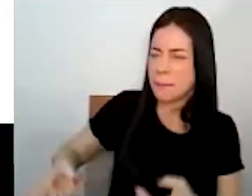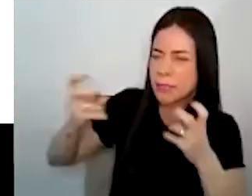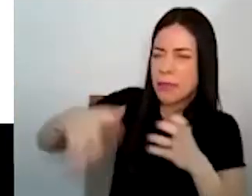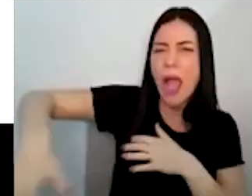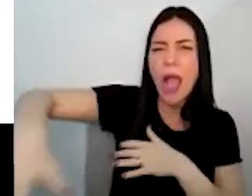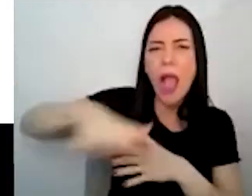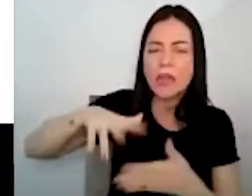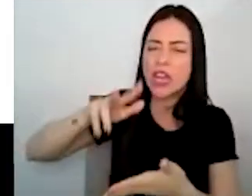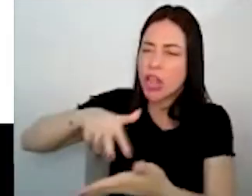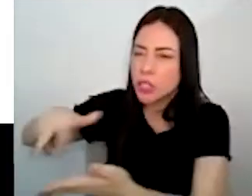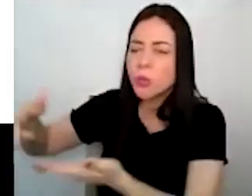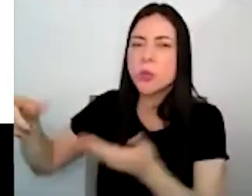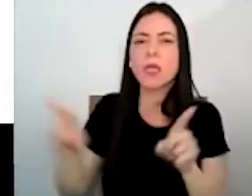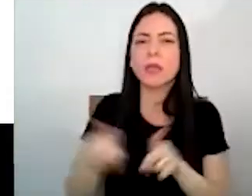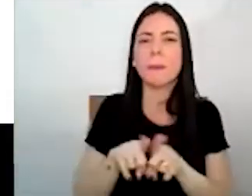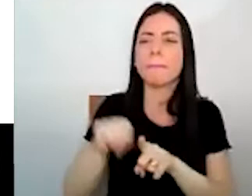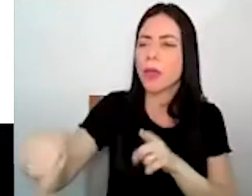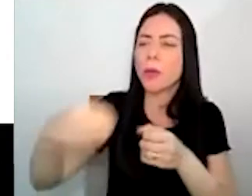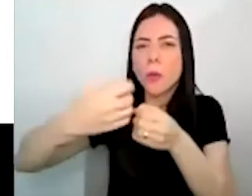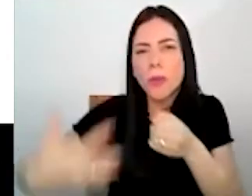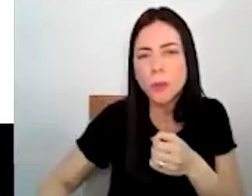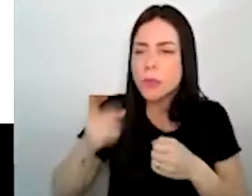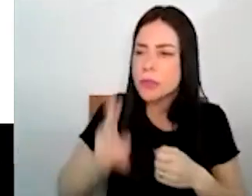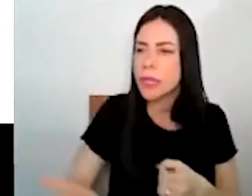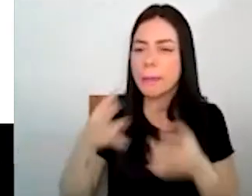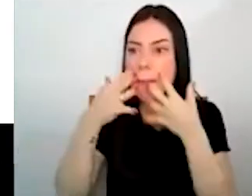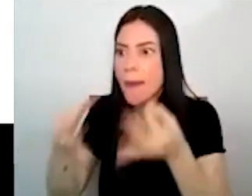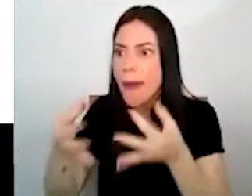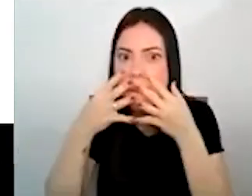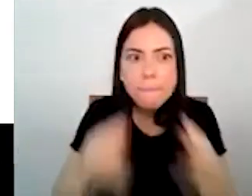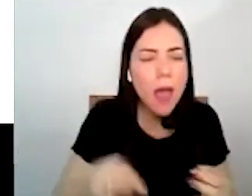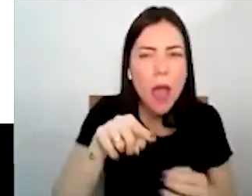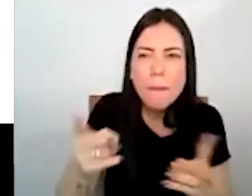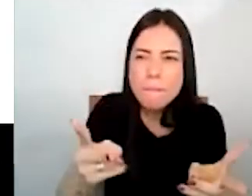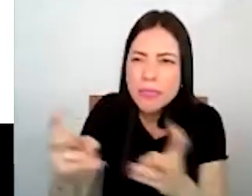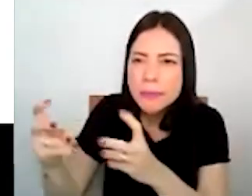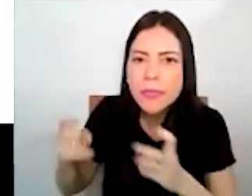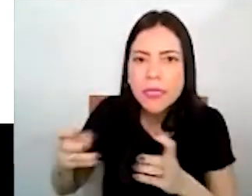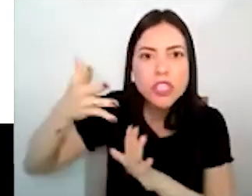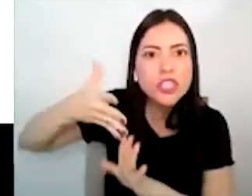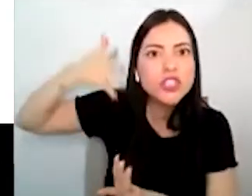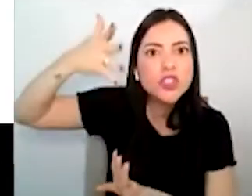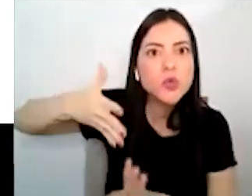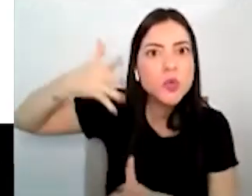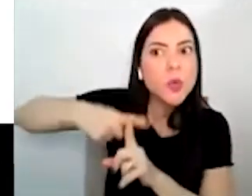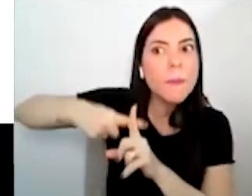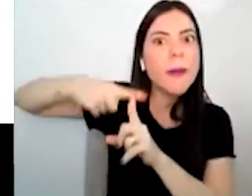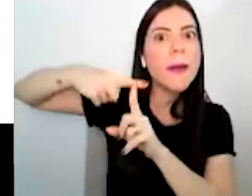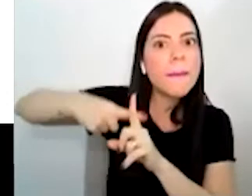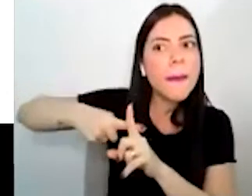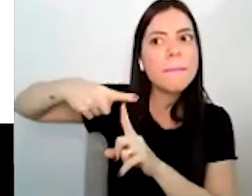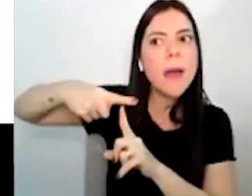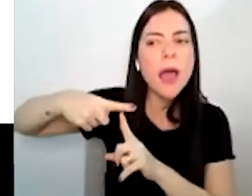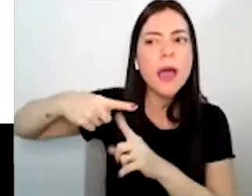desses conteúdos, está completamente ligado o tempo inteiro com a temperatura do discurso nas redes sociais, que hoje é um termômetro muito importante da opinião